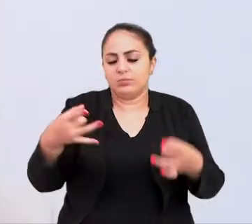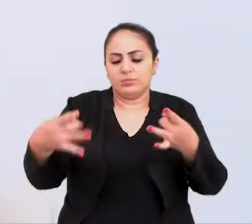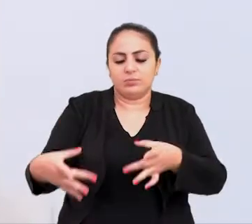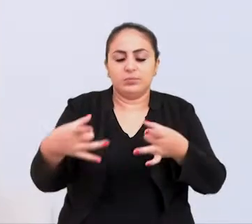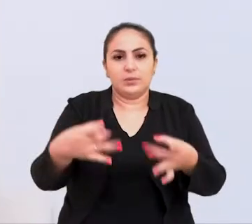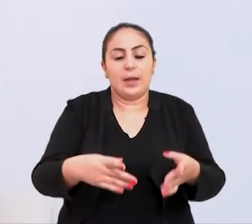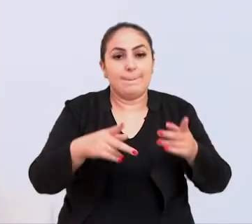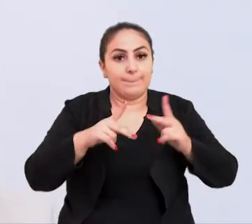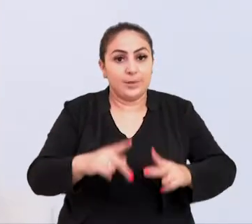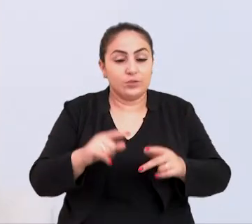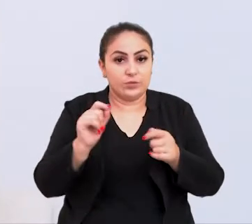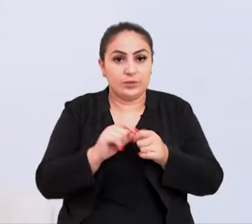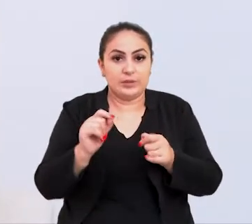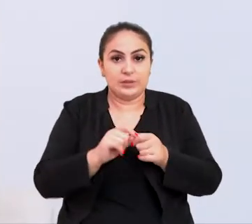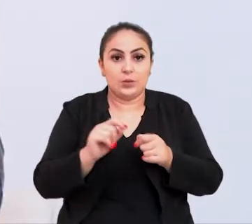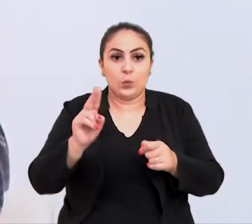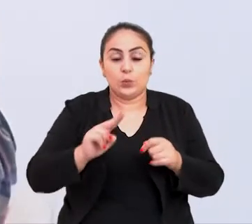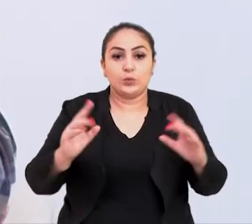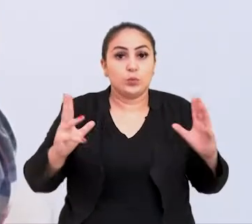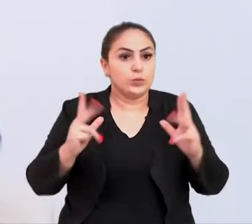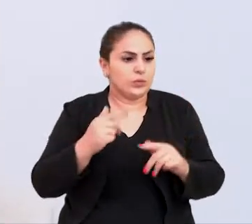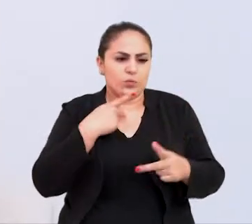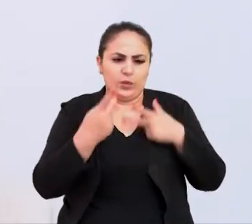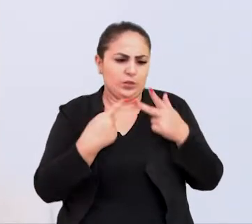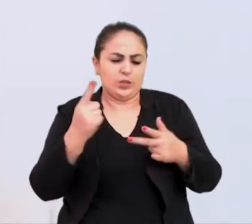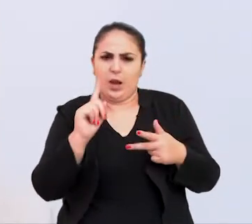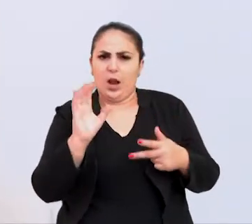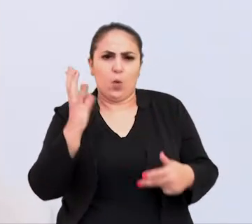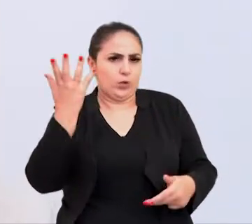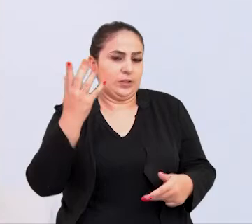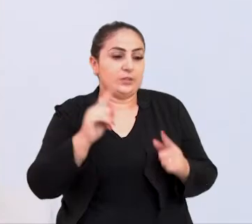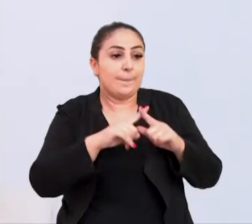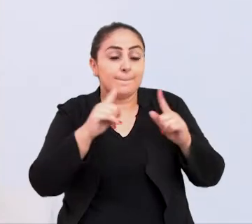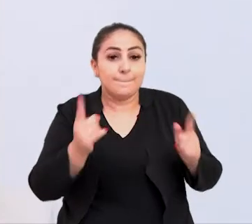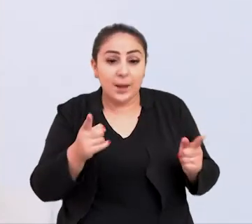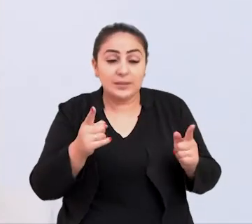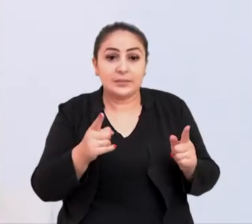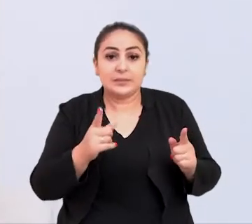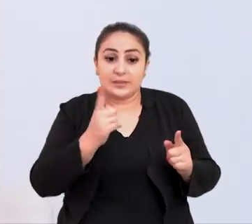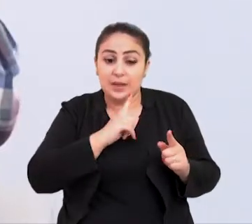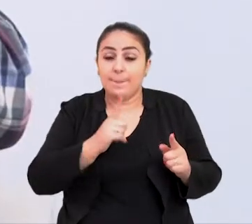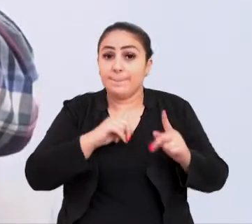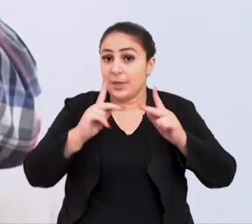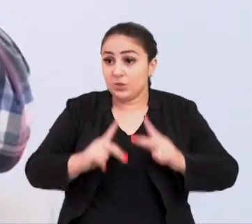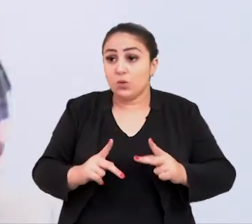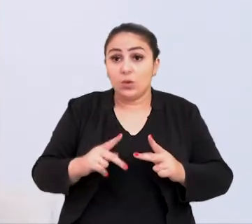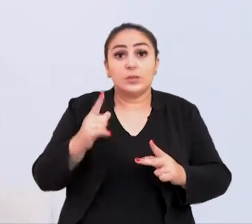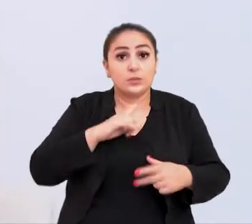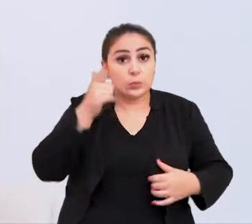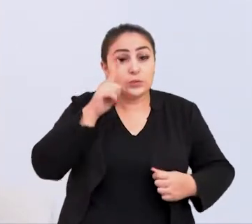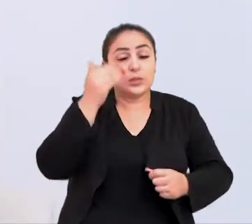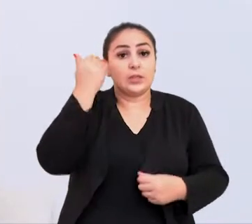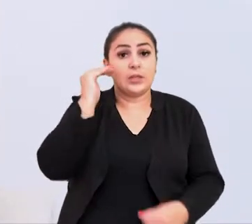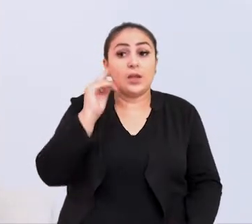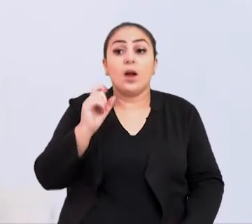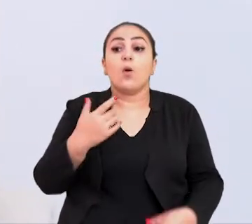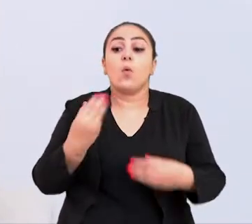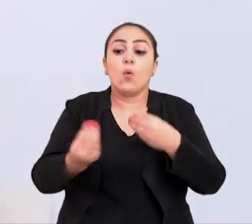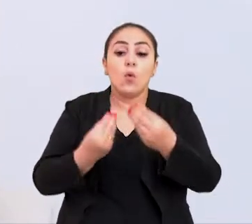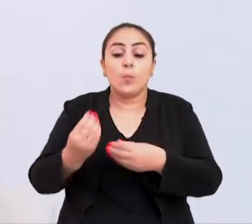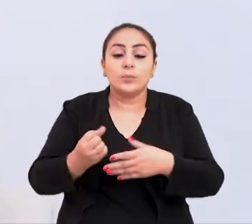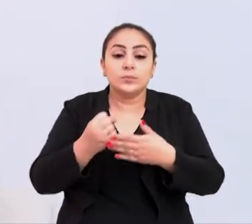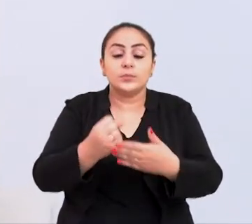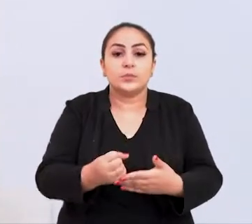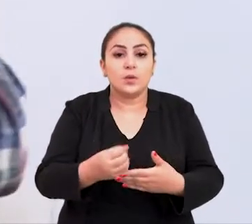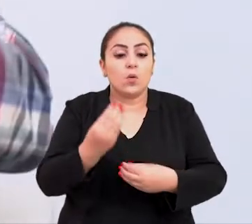com descaso aquela pessoa que está fazendo. Não estou dizendo que isso acontece, mas que a pessoa vai ter o entendimento para